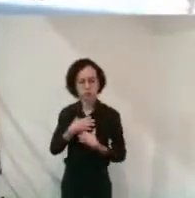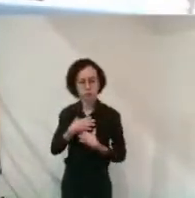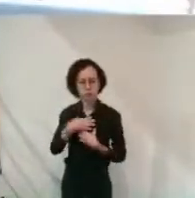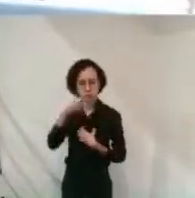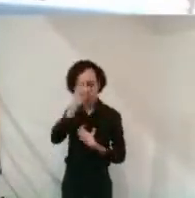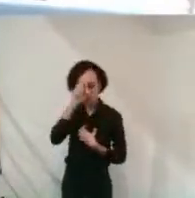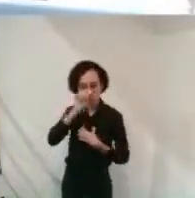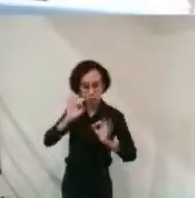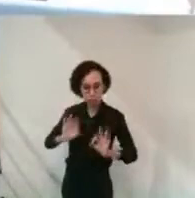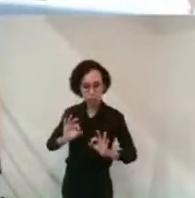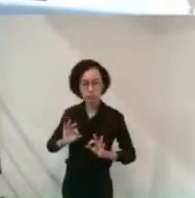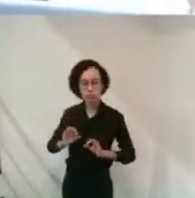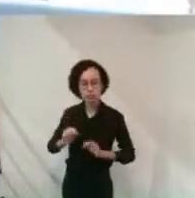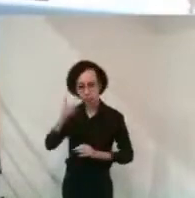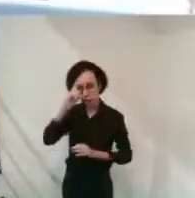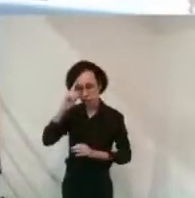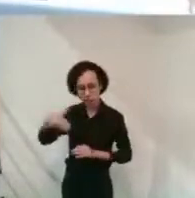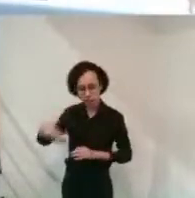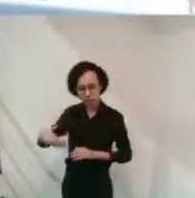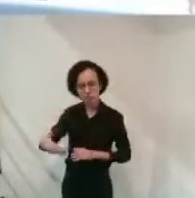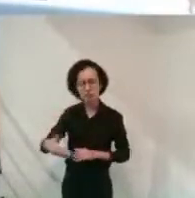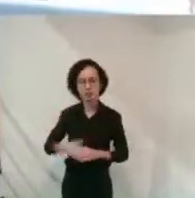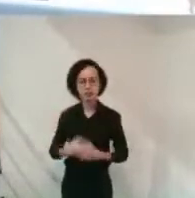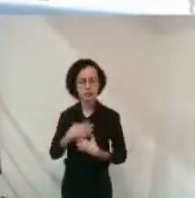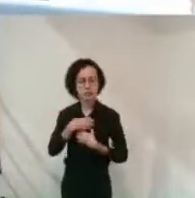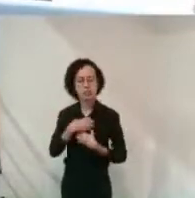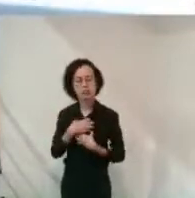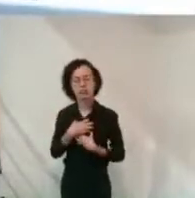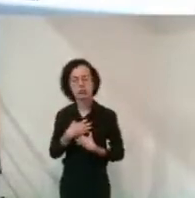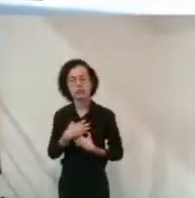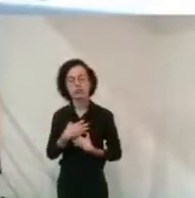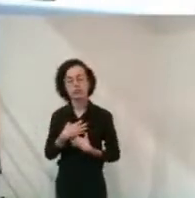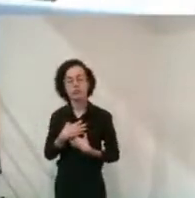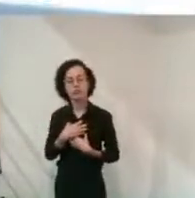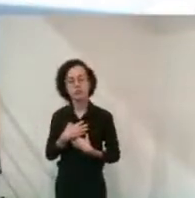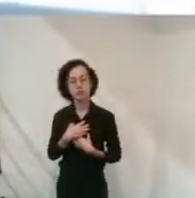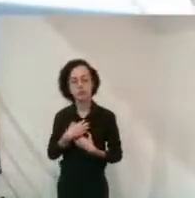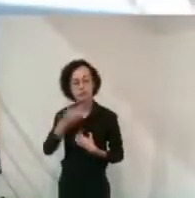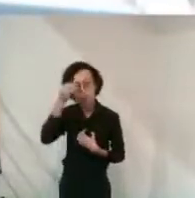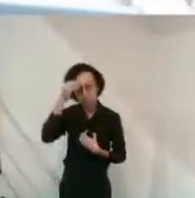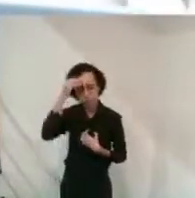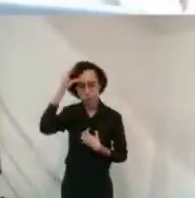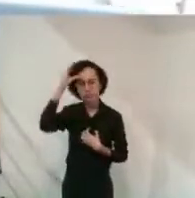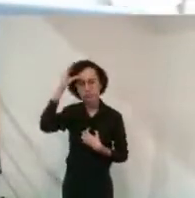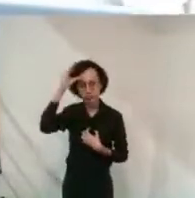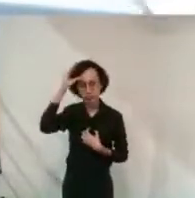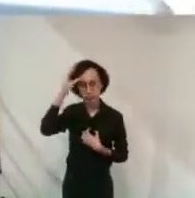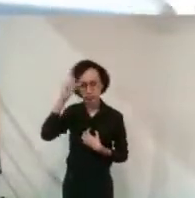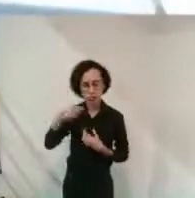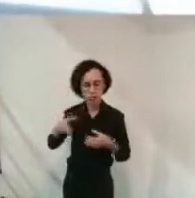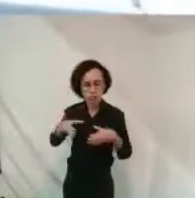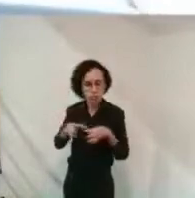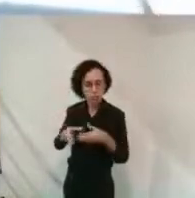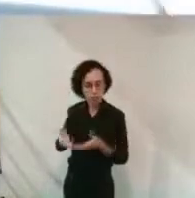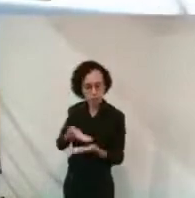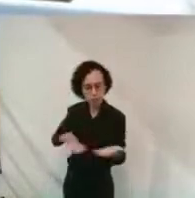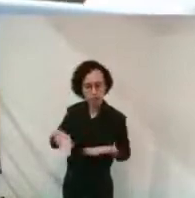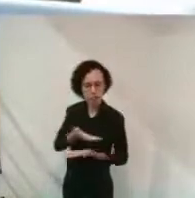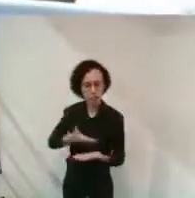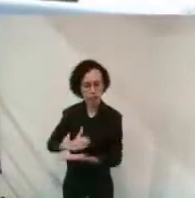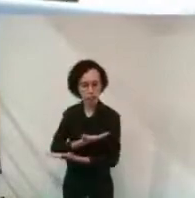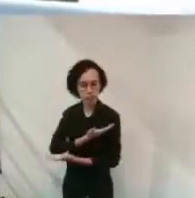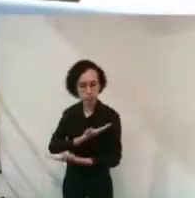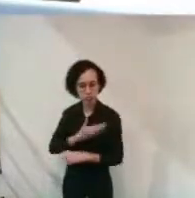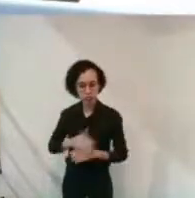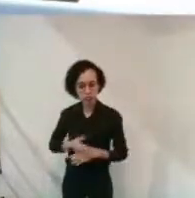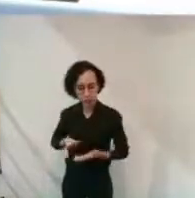aprendi bastante nesse dia a dia, e me sinto, cresci bastante com essa nossa convivência e com essa nossa amizade que